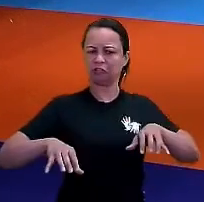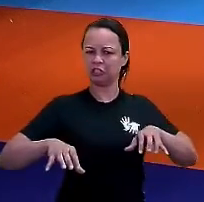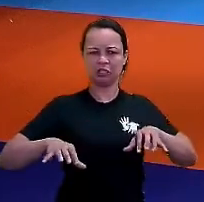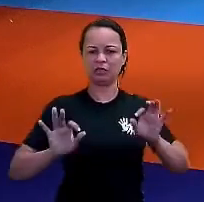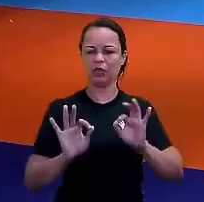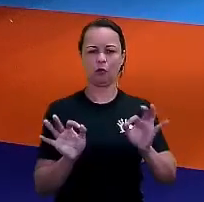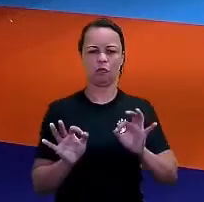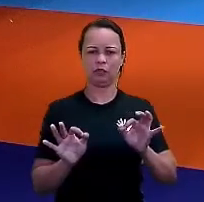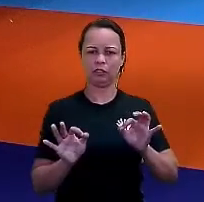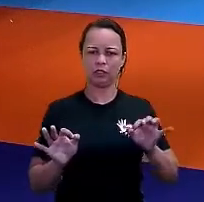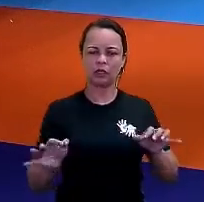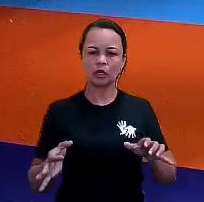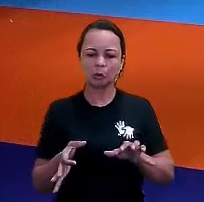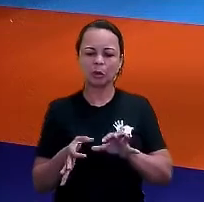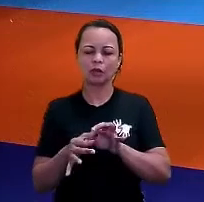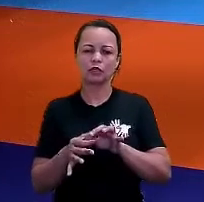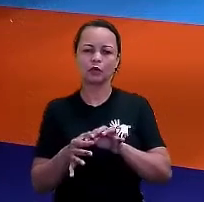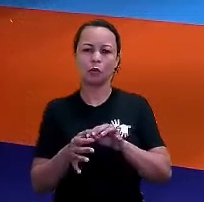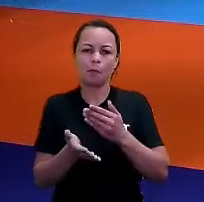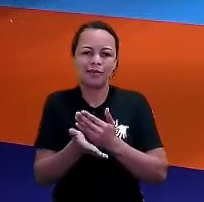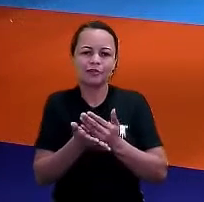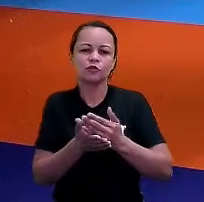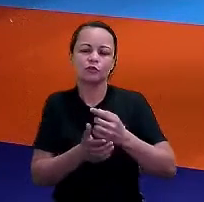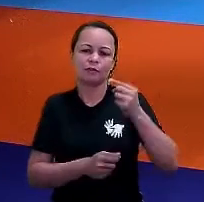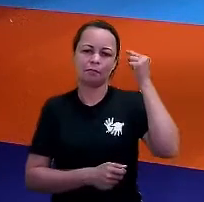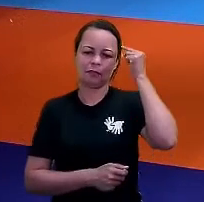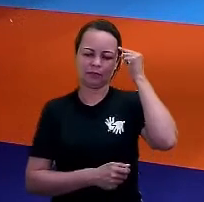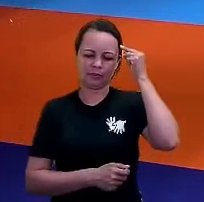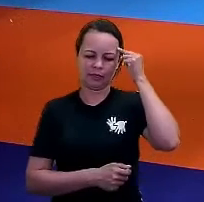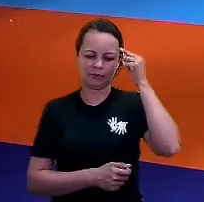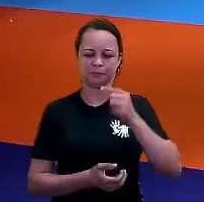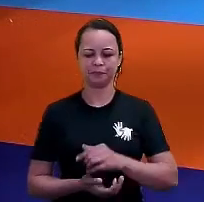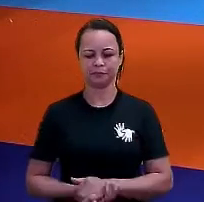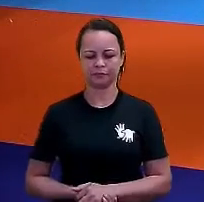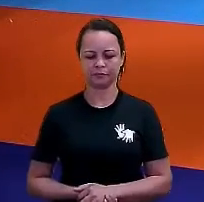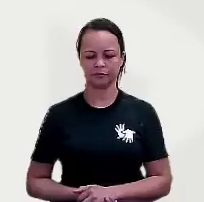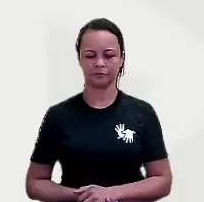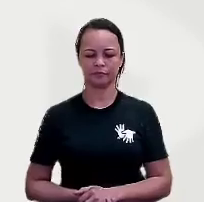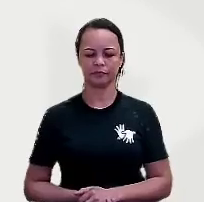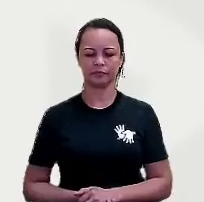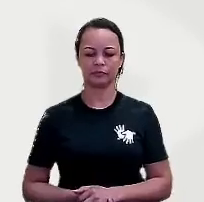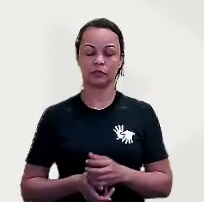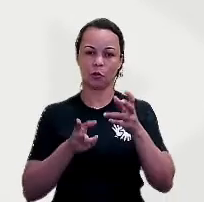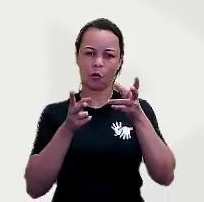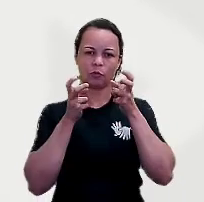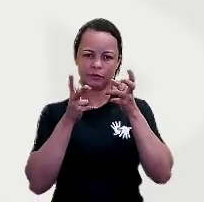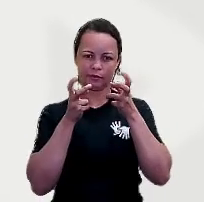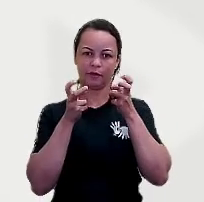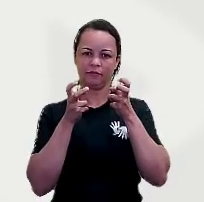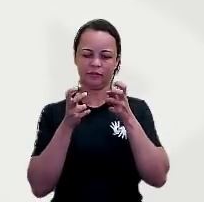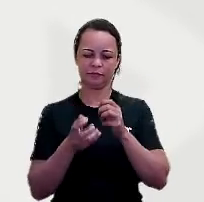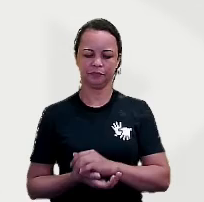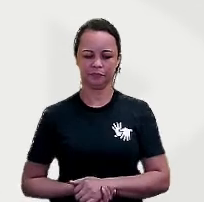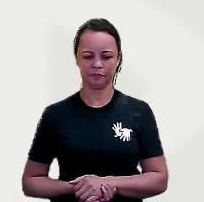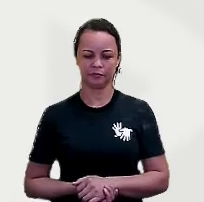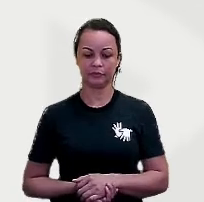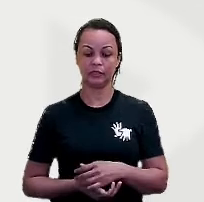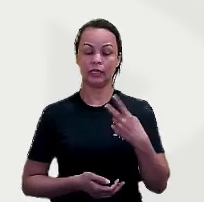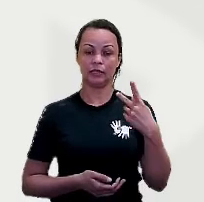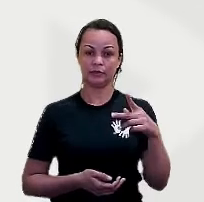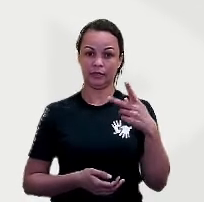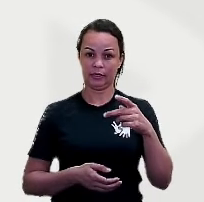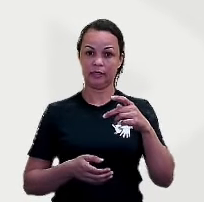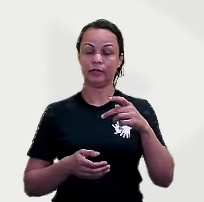ela começou a ser pensada. Então, observem aqui. Nesse